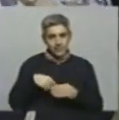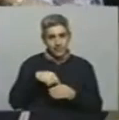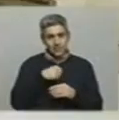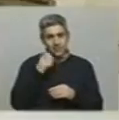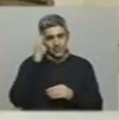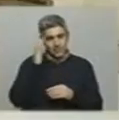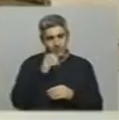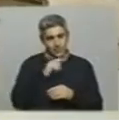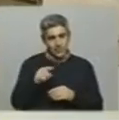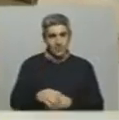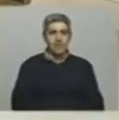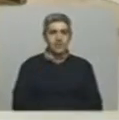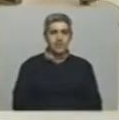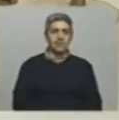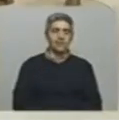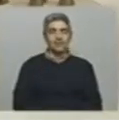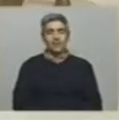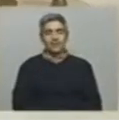tarde, João.